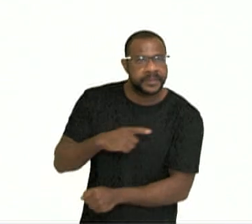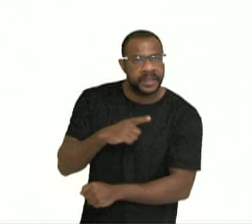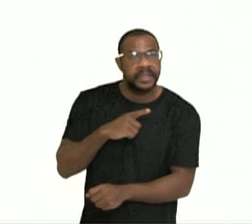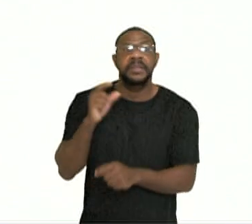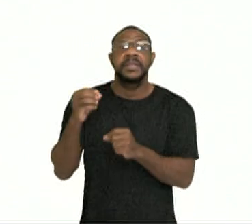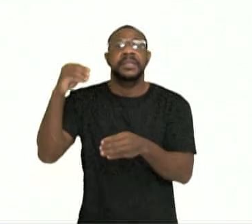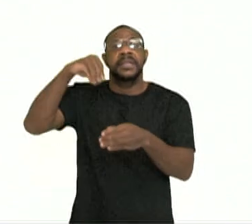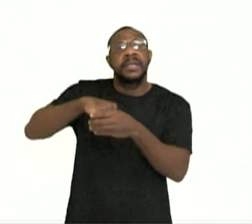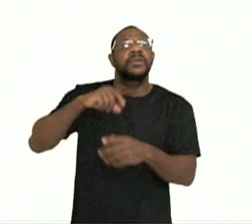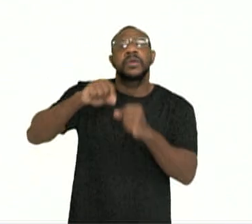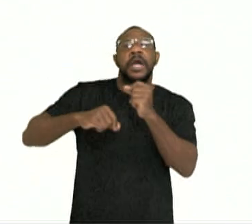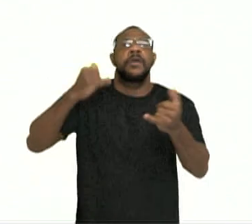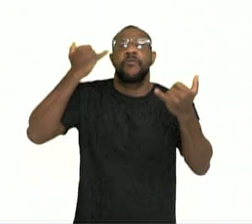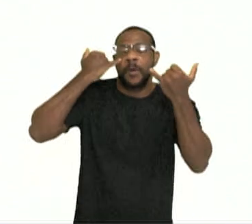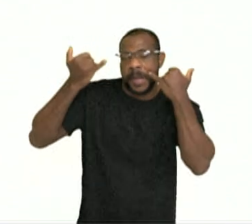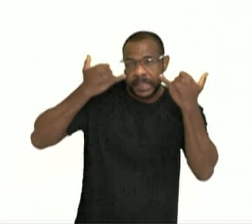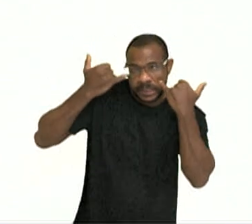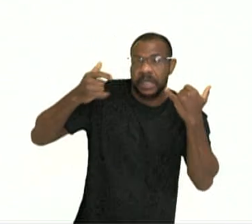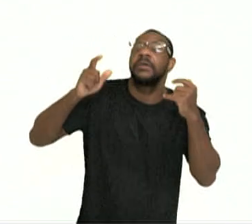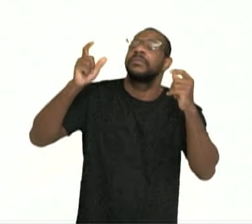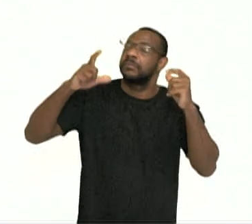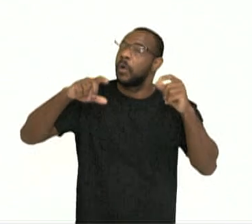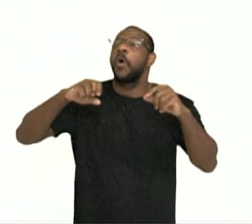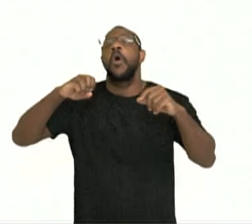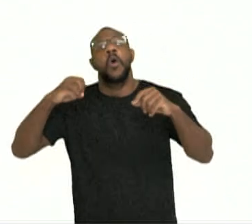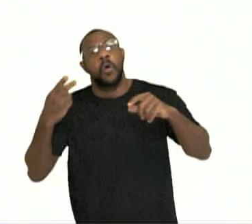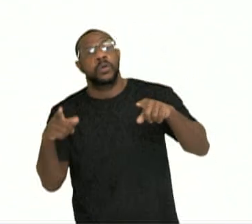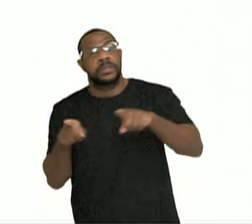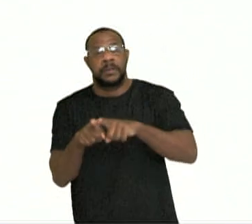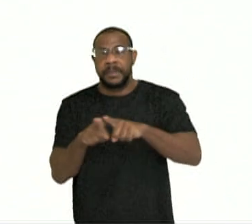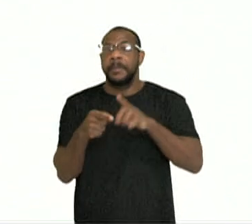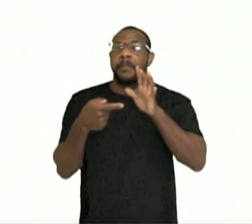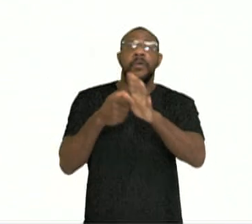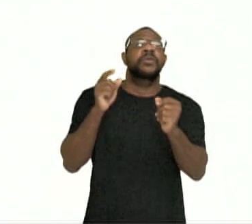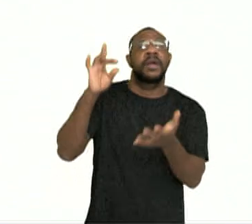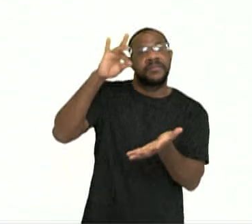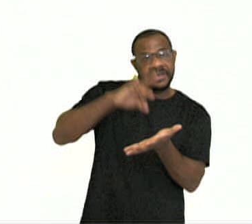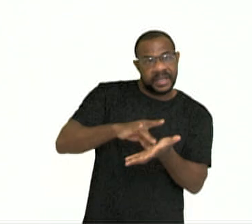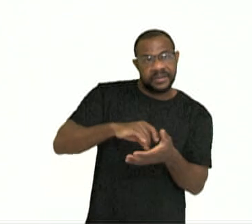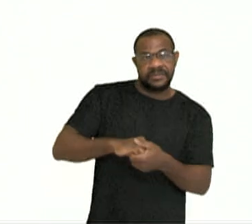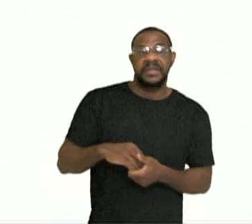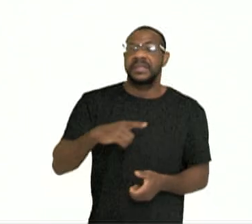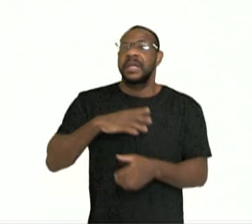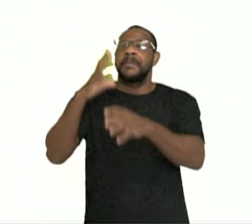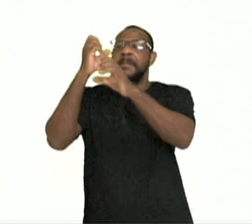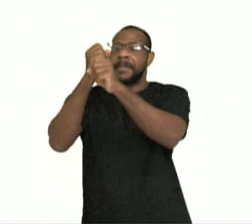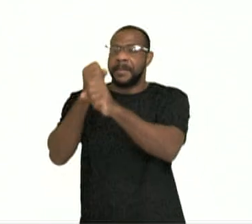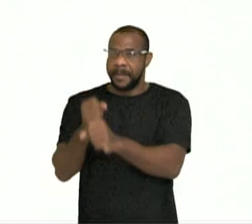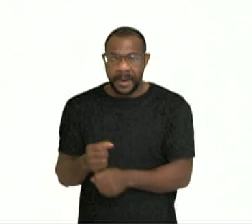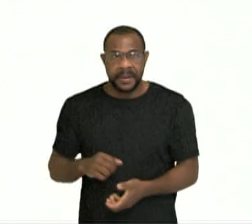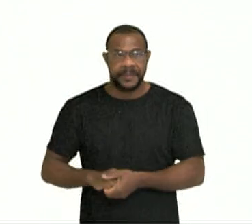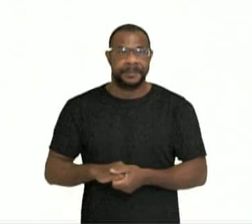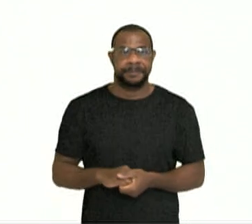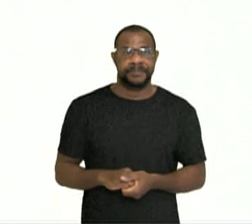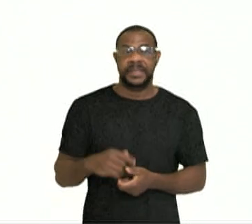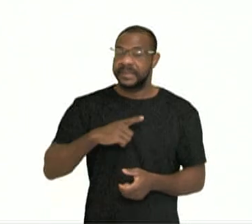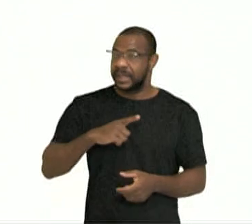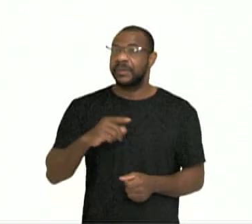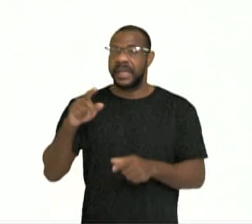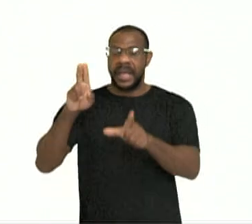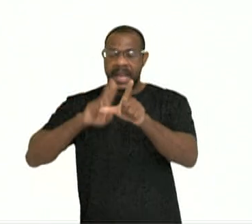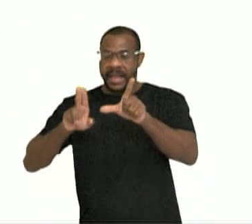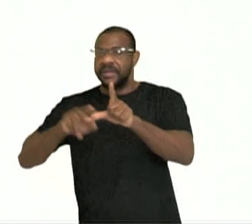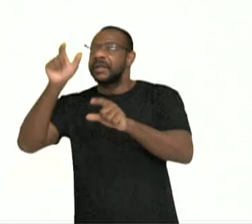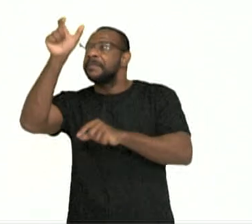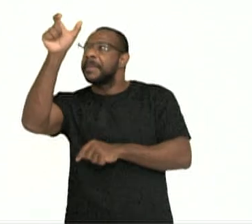compõem o todo de um dado, né, ou um aspecto da realidade e traz, então, uma subdivisão e uma legendinha ali.